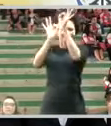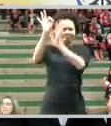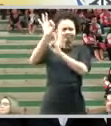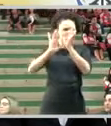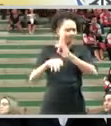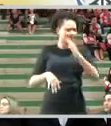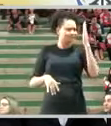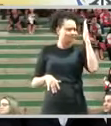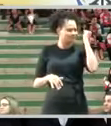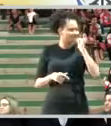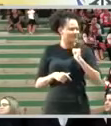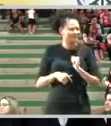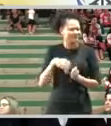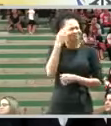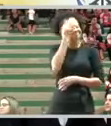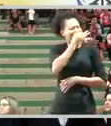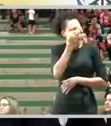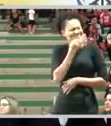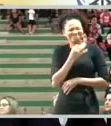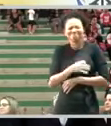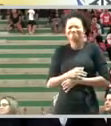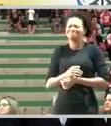Sabe o que eu achei lindo aqui?